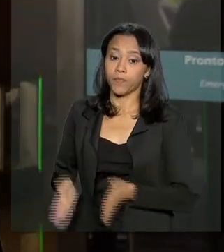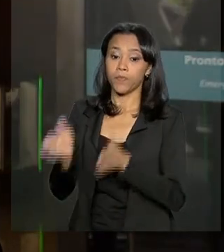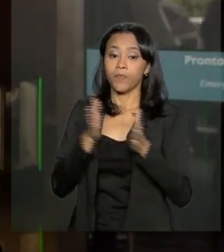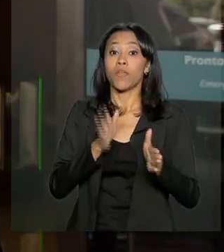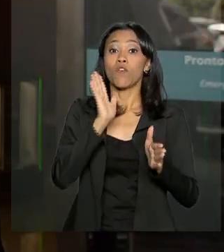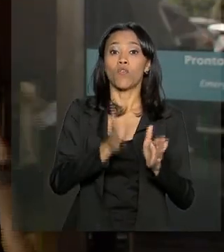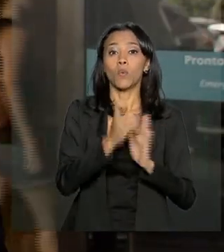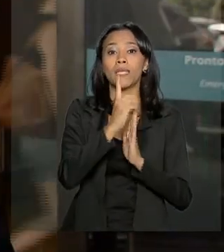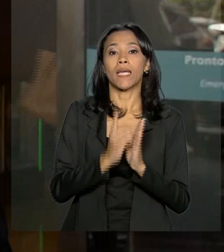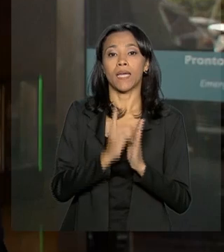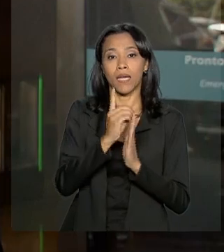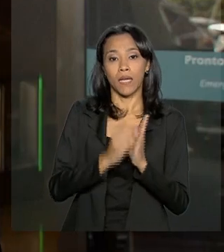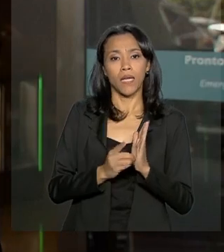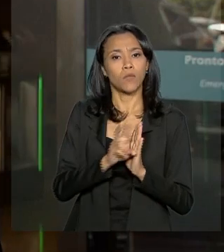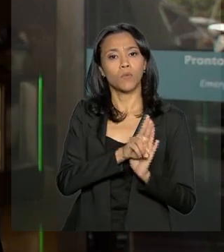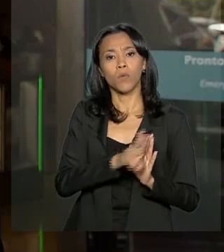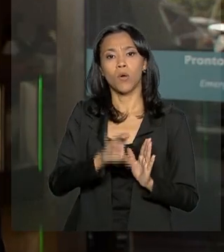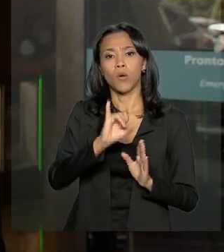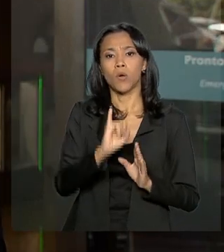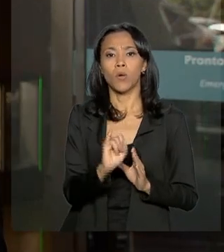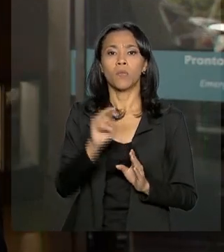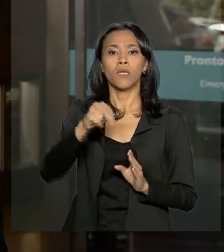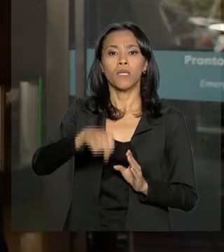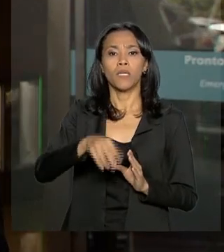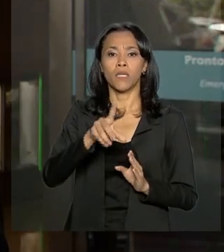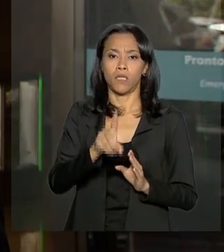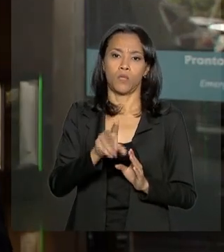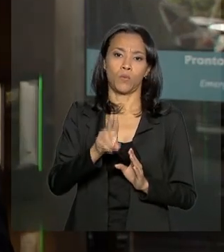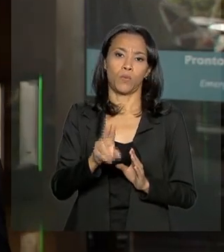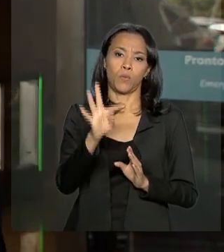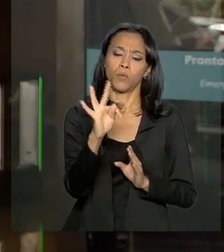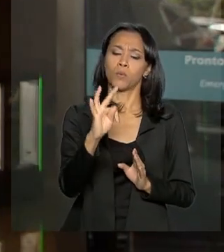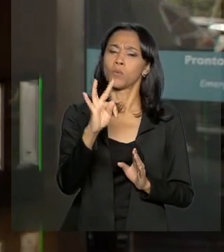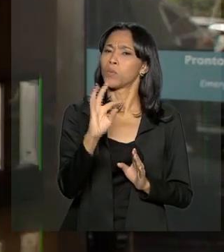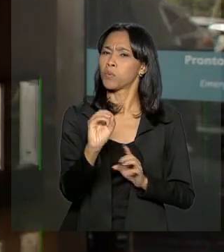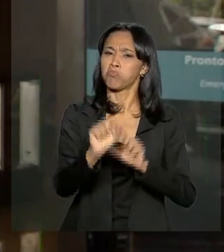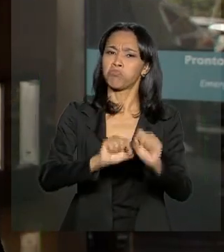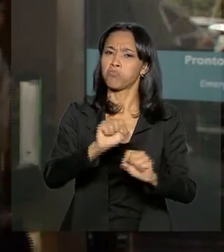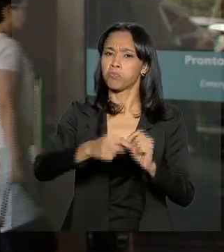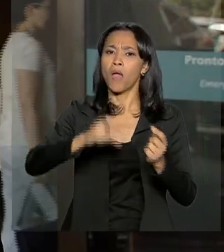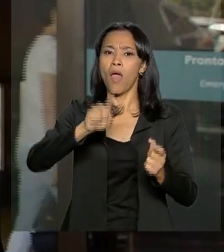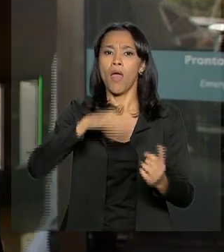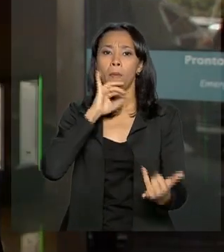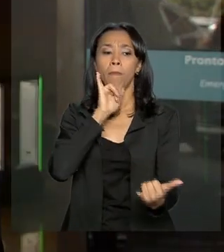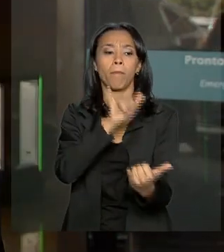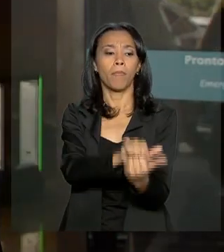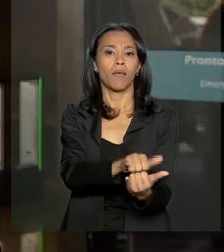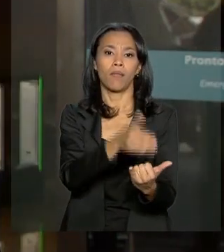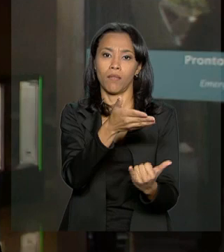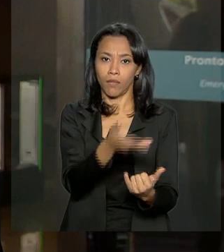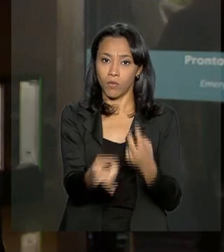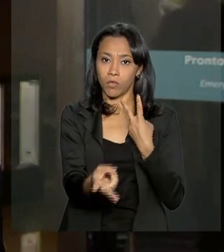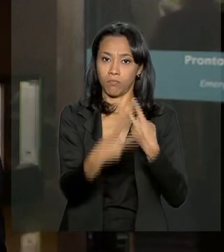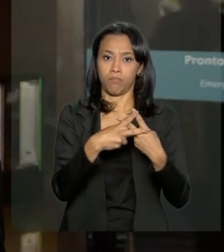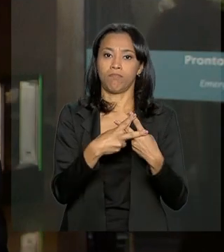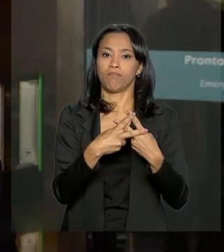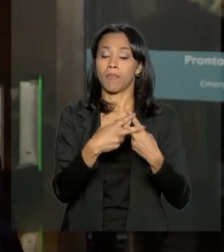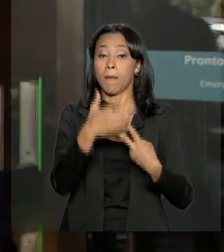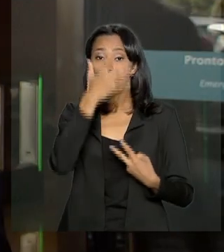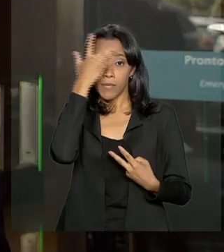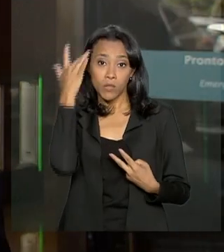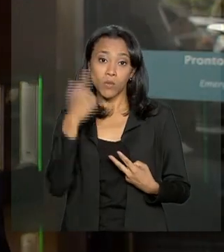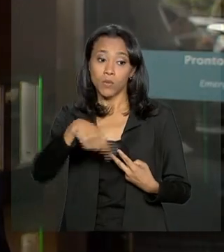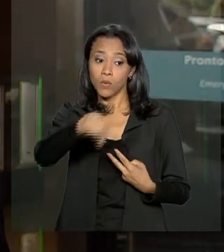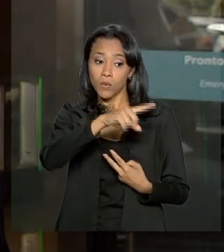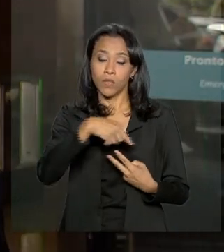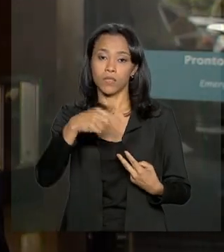decreto de indulto, ou seja, o perdão da pena para presos com doenças graves e terminais. Esse decreto proíbe